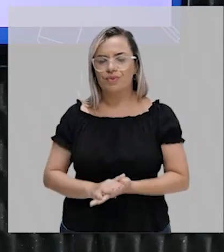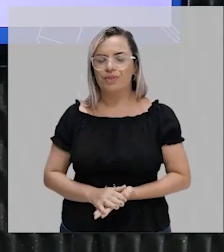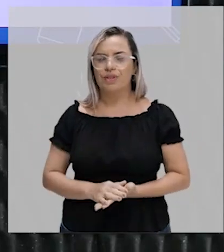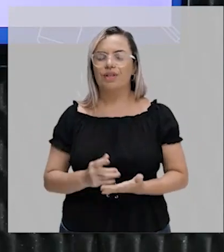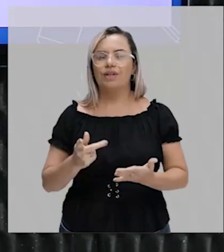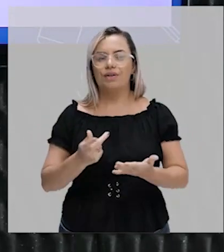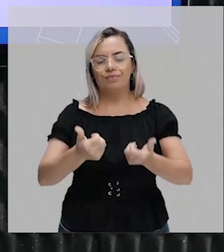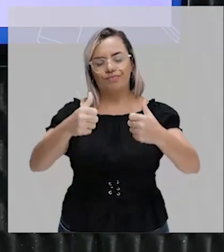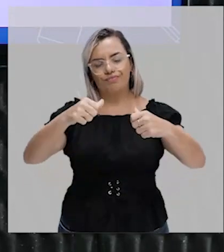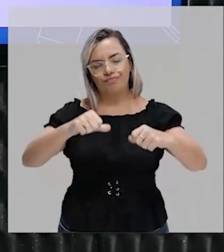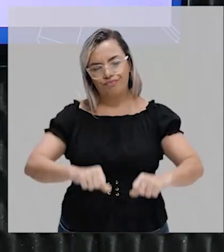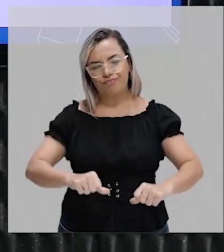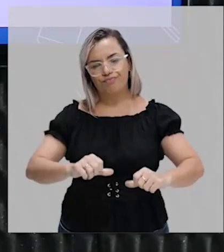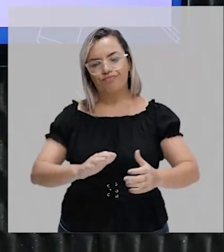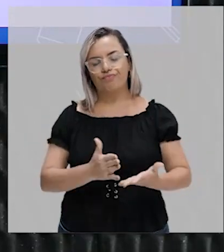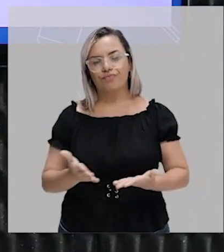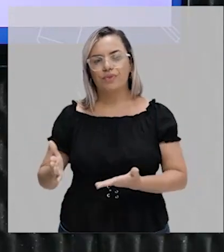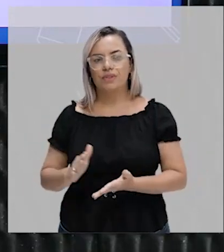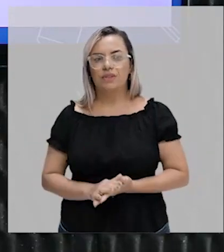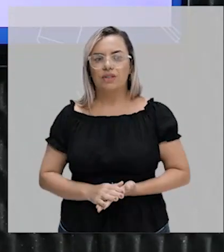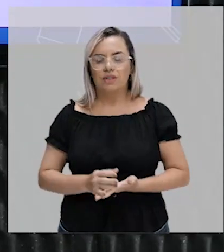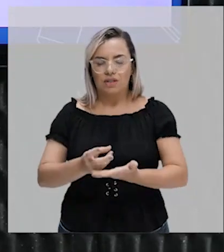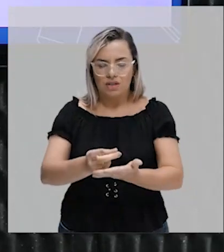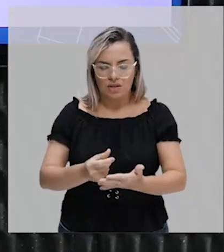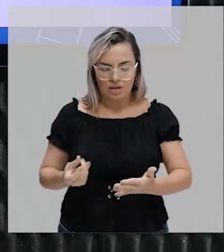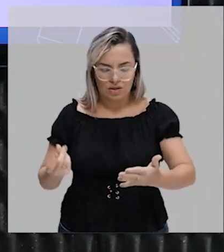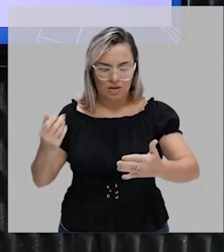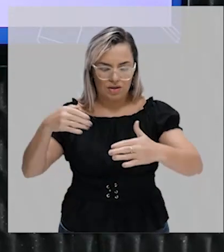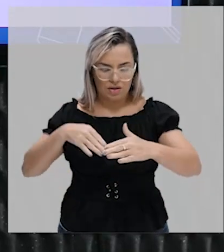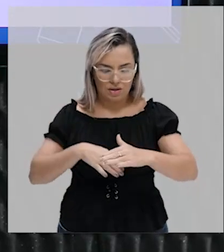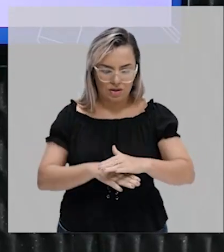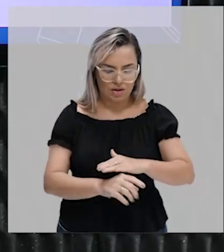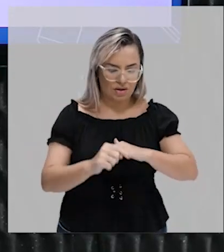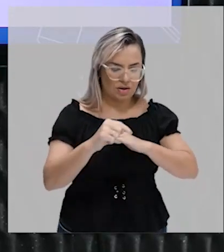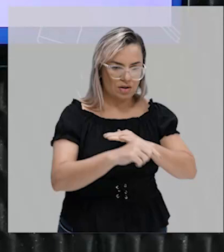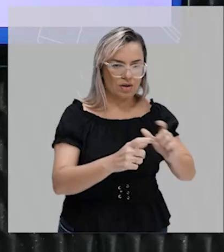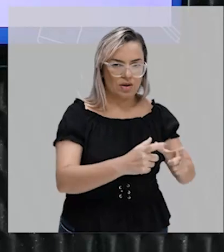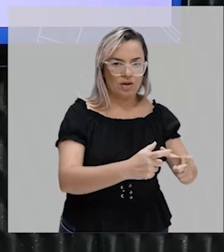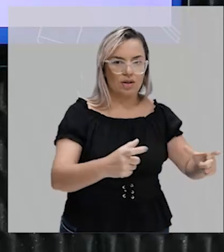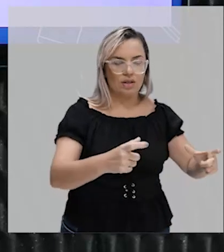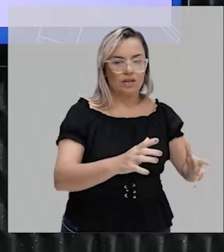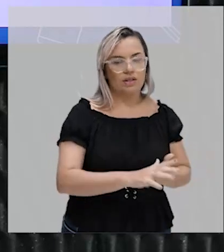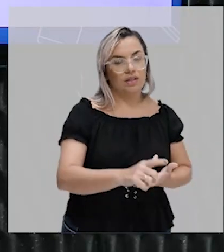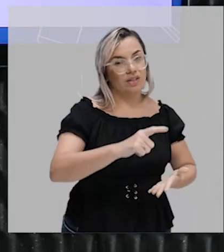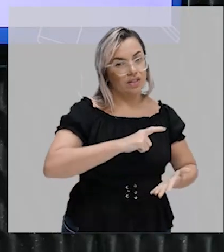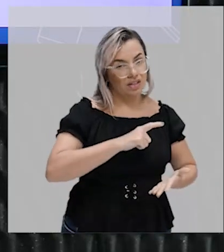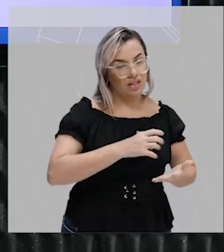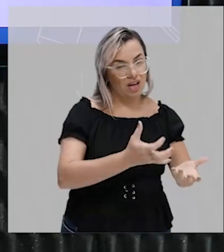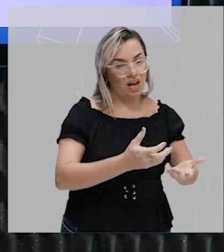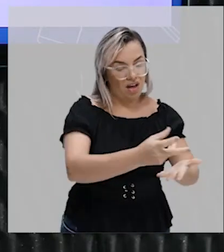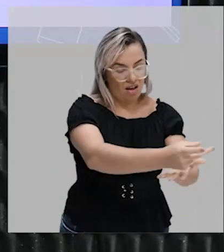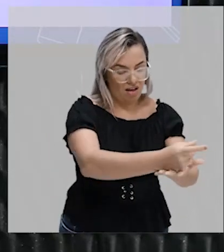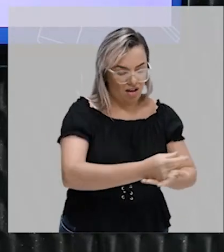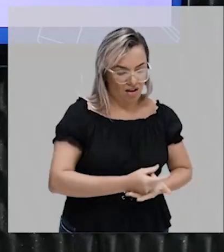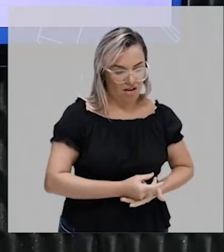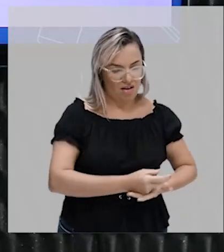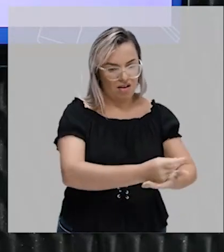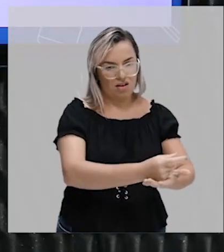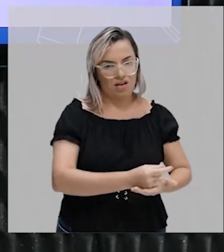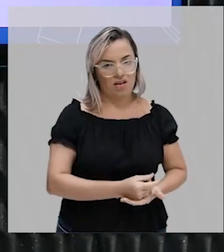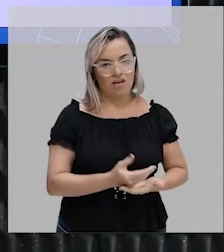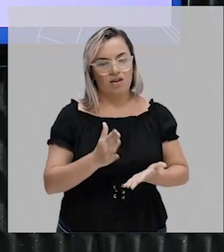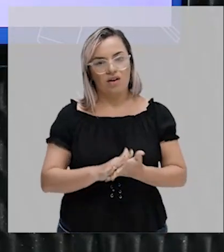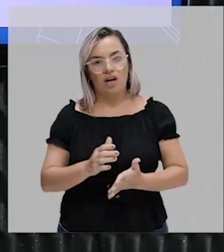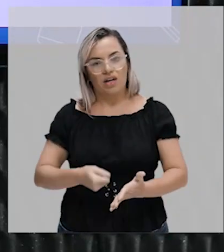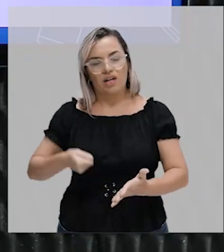do momento que eu tenho esse grande investimento, quem investe quer tirar o lucro. E na lógica do lucro, galera, aquele que paga recebe e